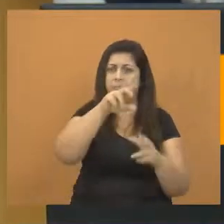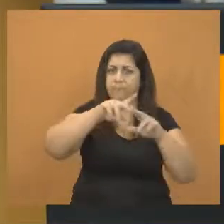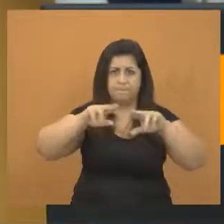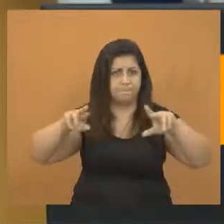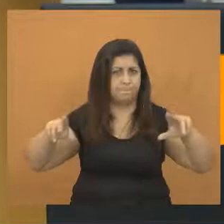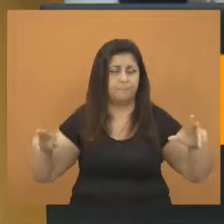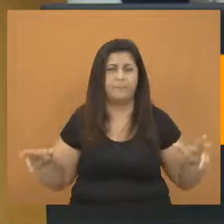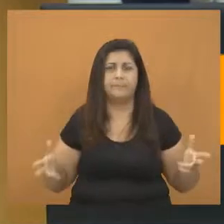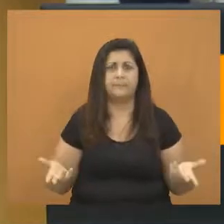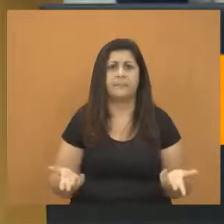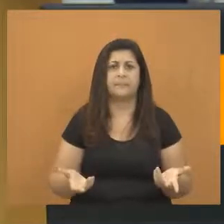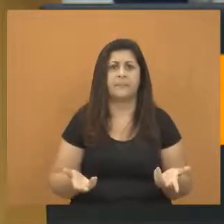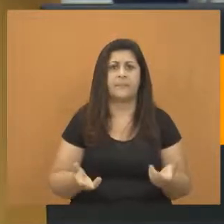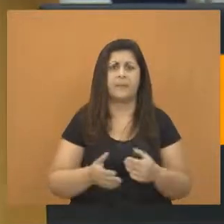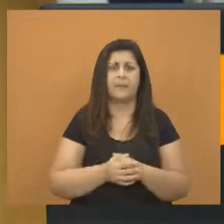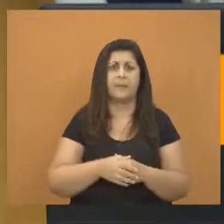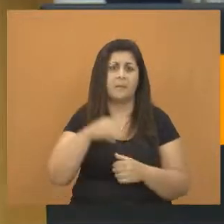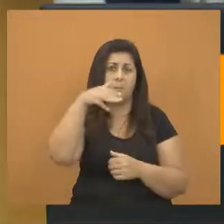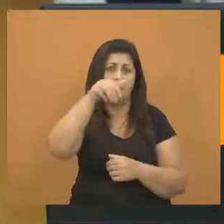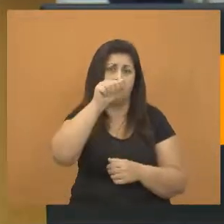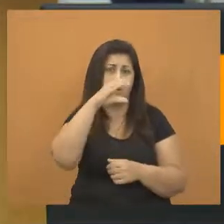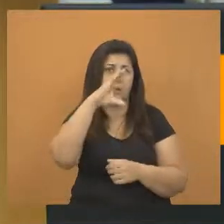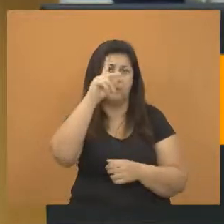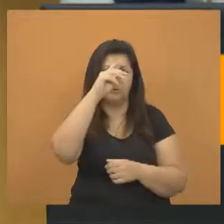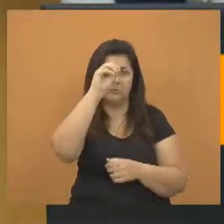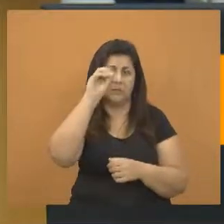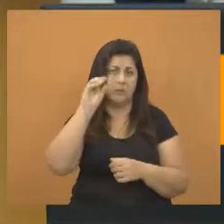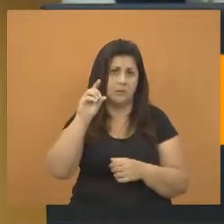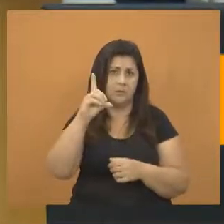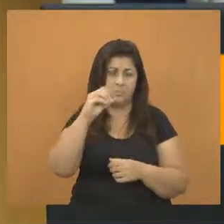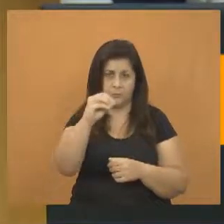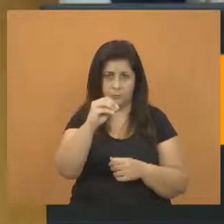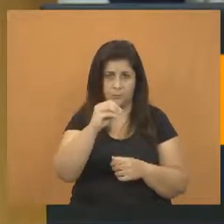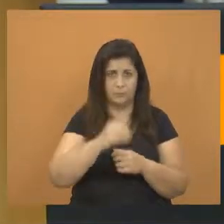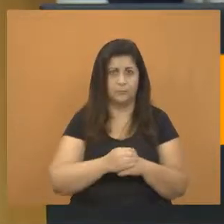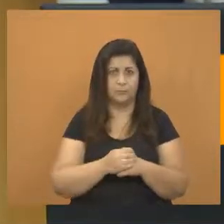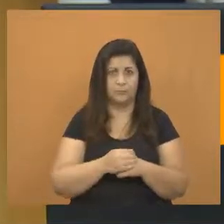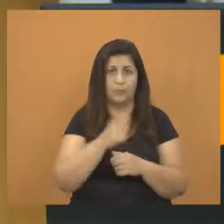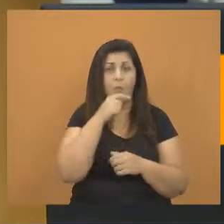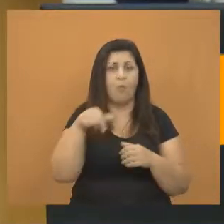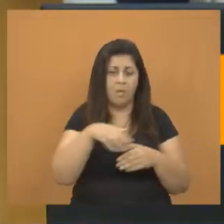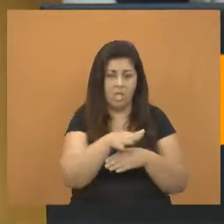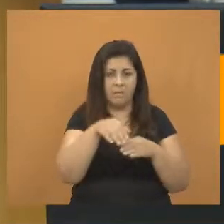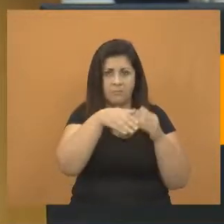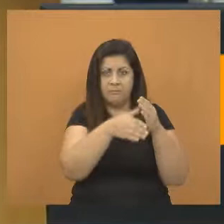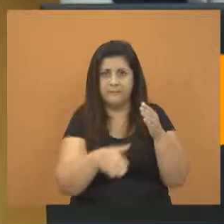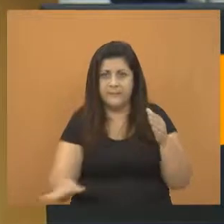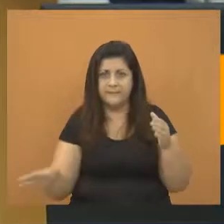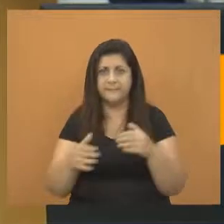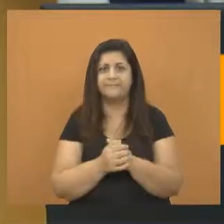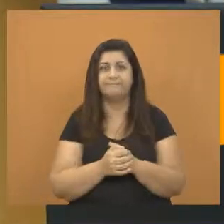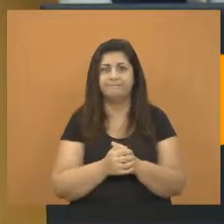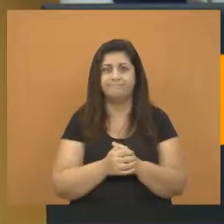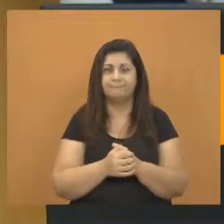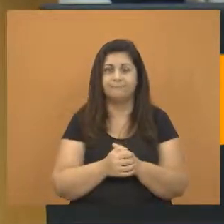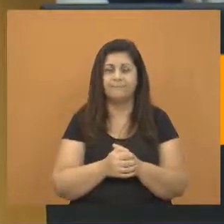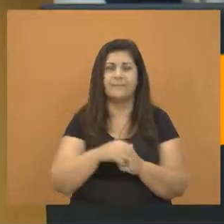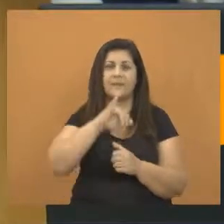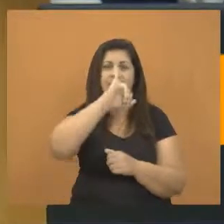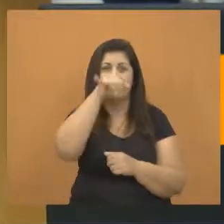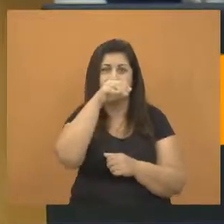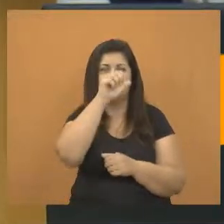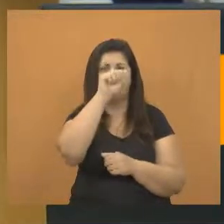1 e 2, Vila Machado, o Rio Abaixo, o próprio Jardim